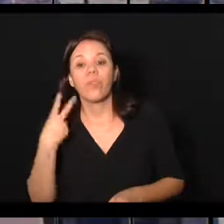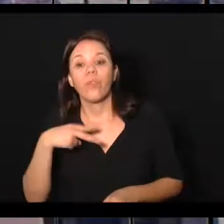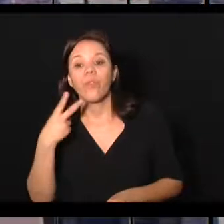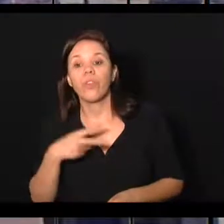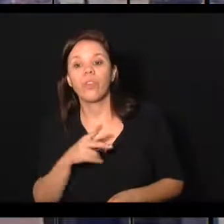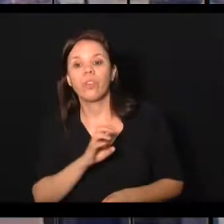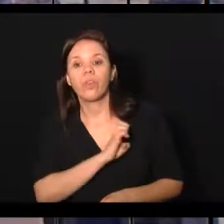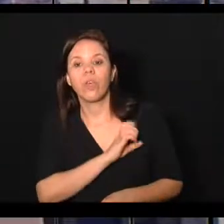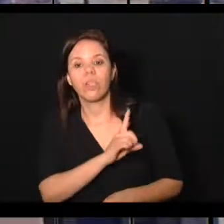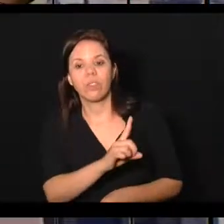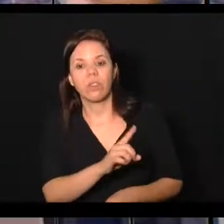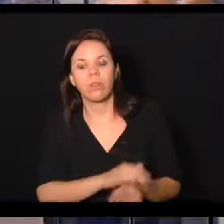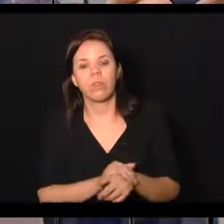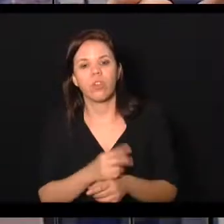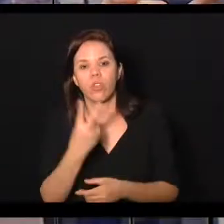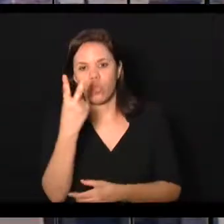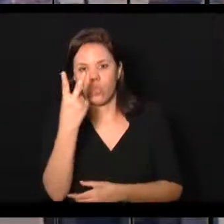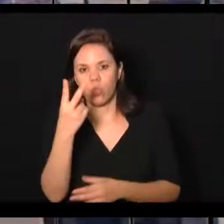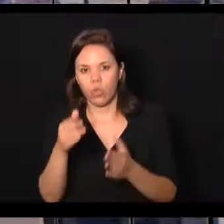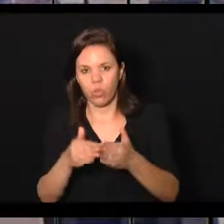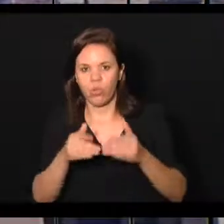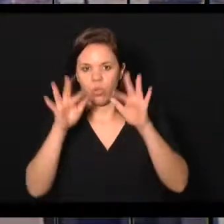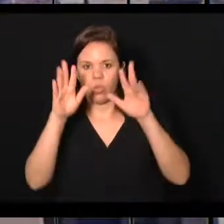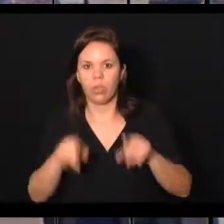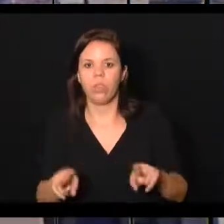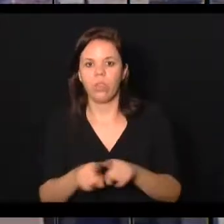2 requerimentos direcionados ao